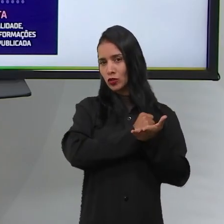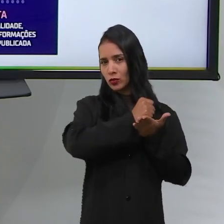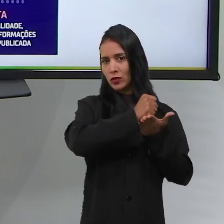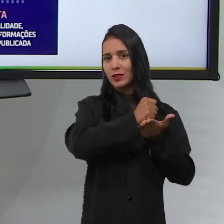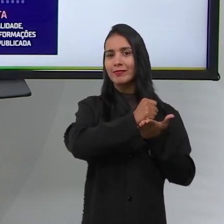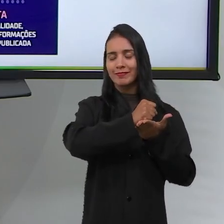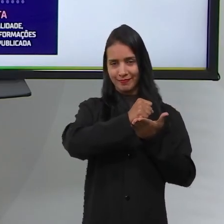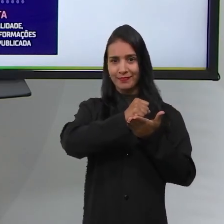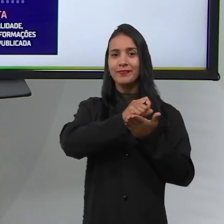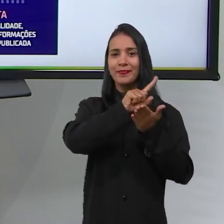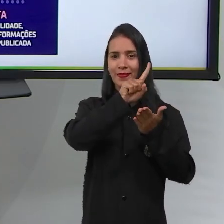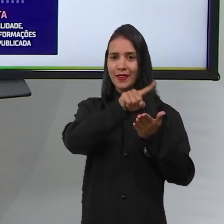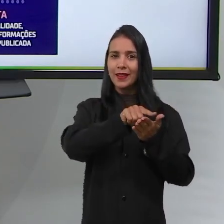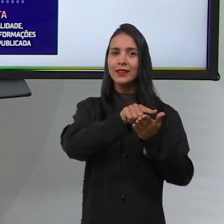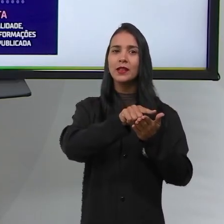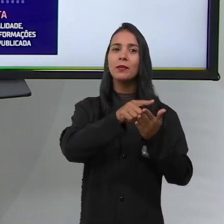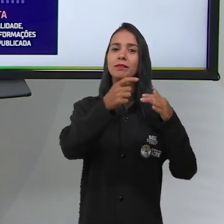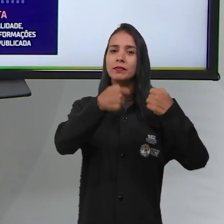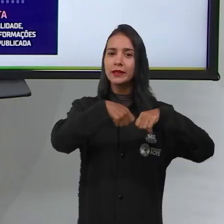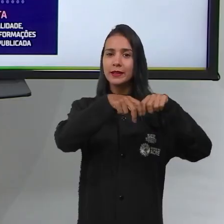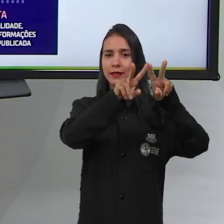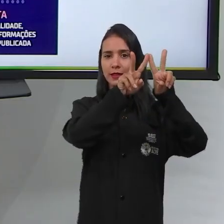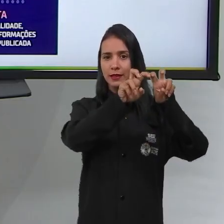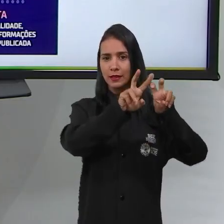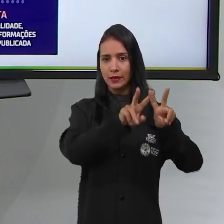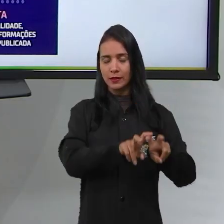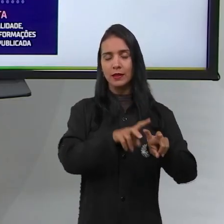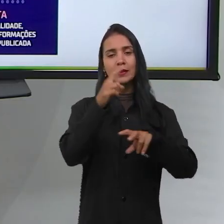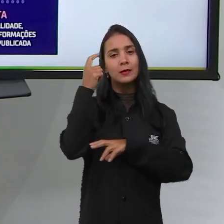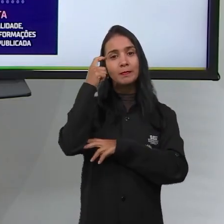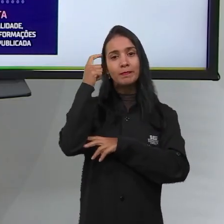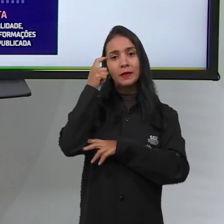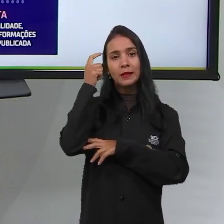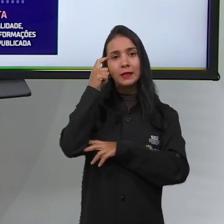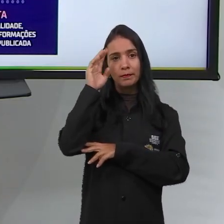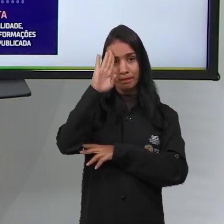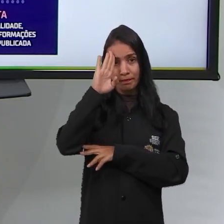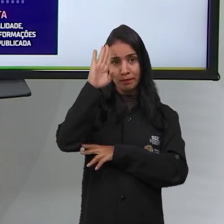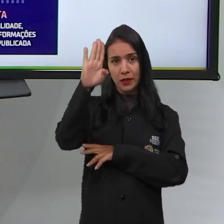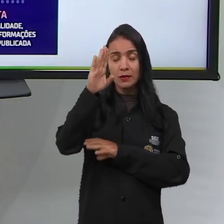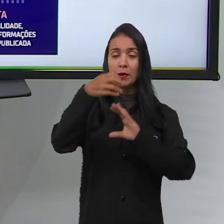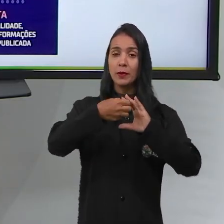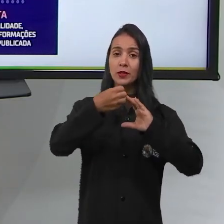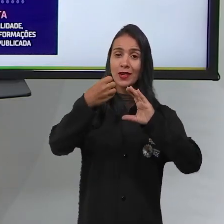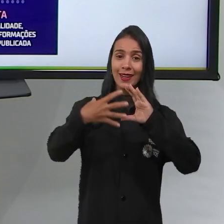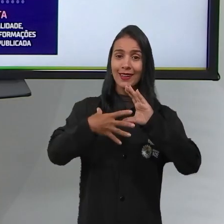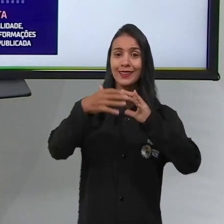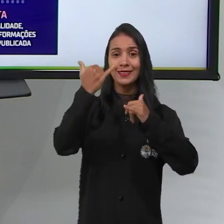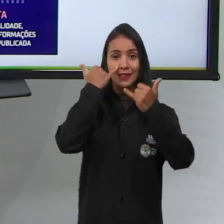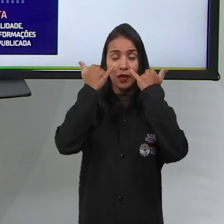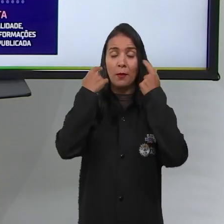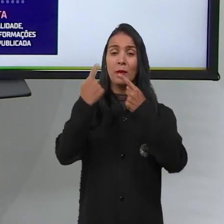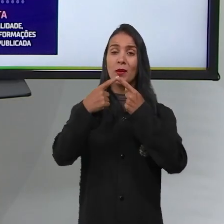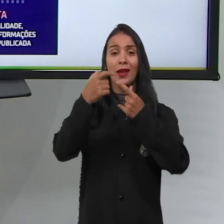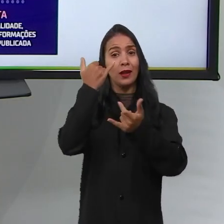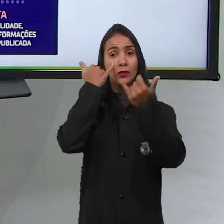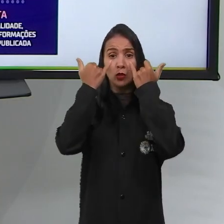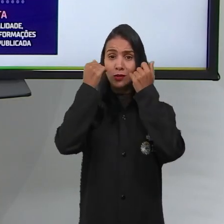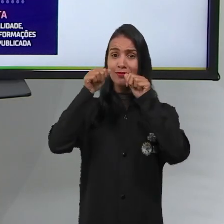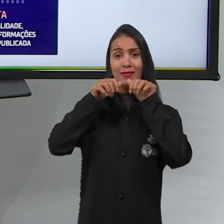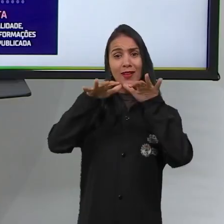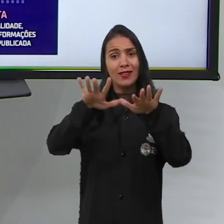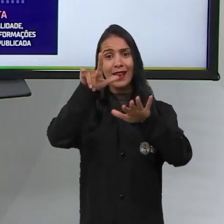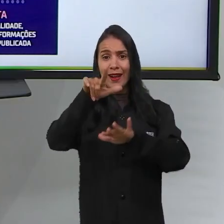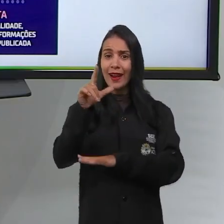principalmente por conta de uma característica específica da notícia, tá, pessoal? Que ela é rápida, a notícia é do dia,